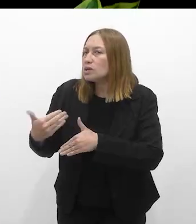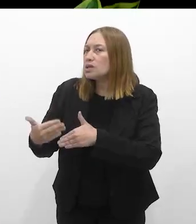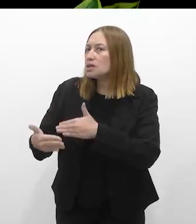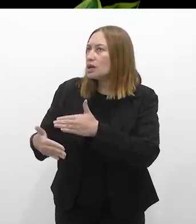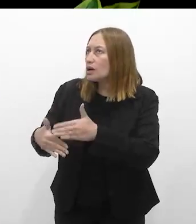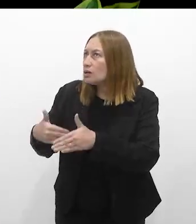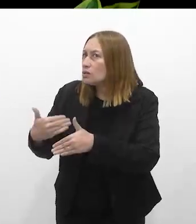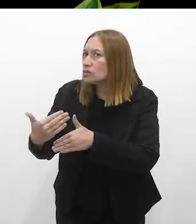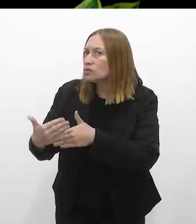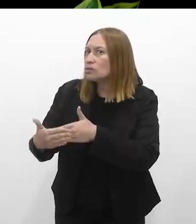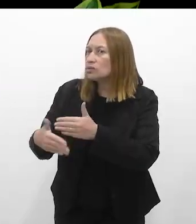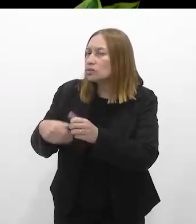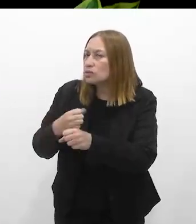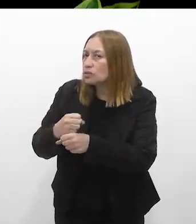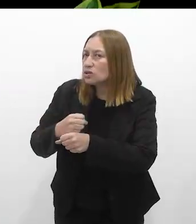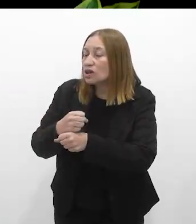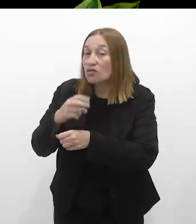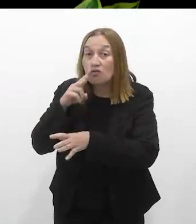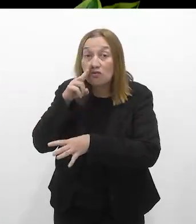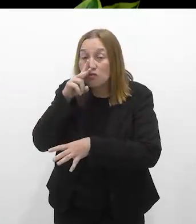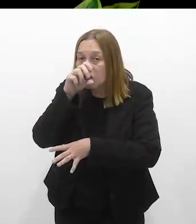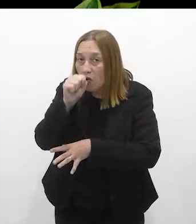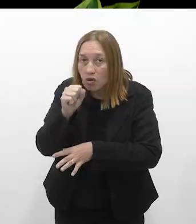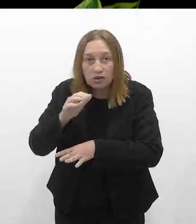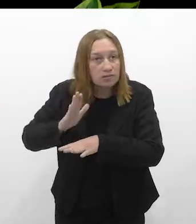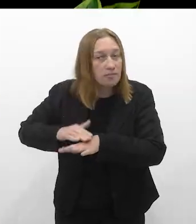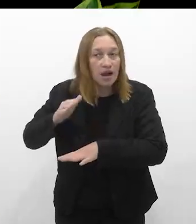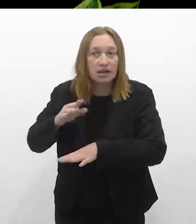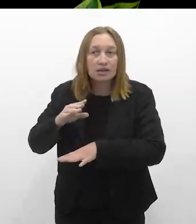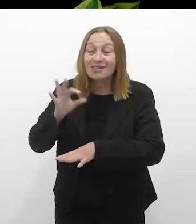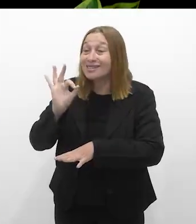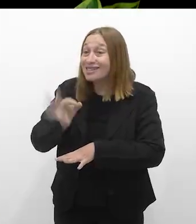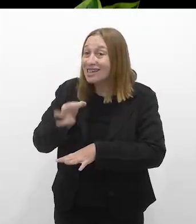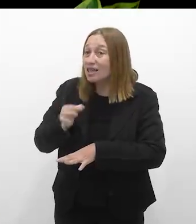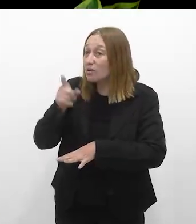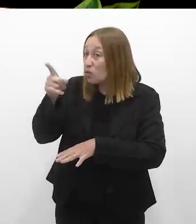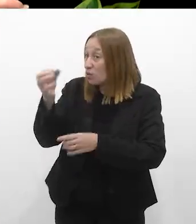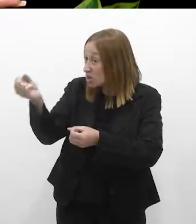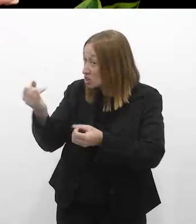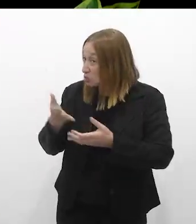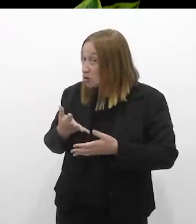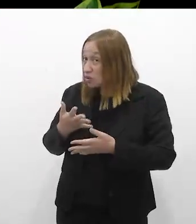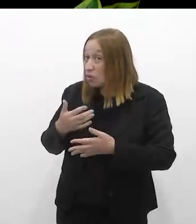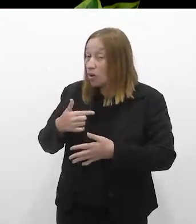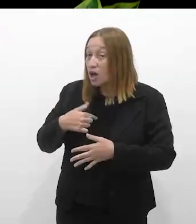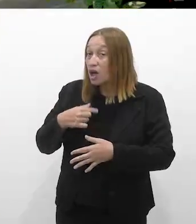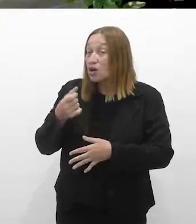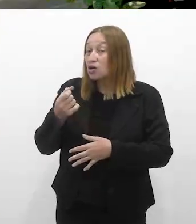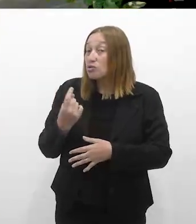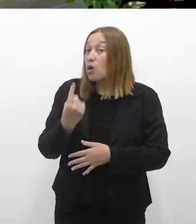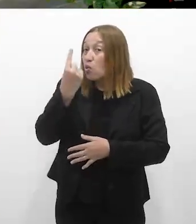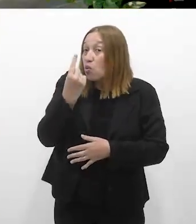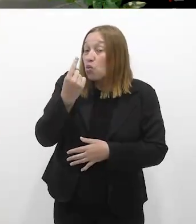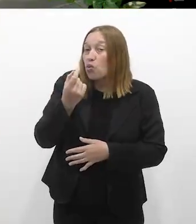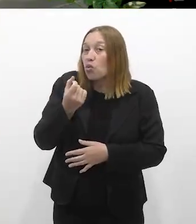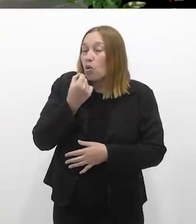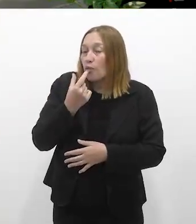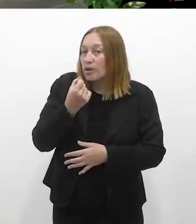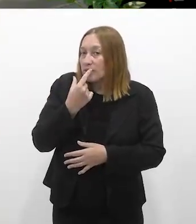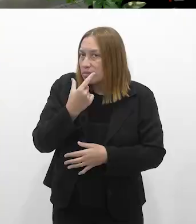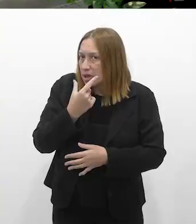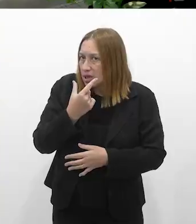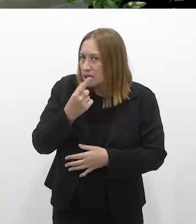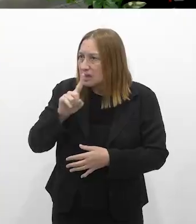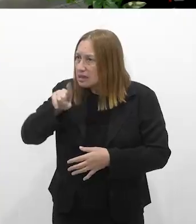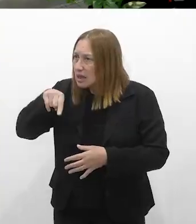dos anos, elas foram ficando muito fortes. Exatamente como ele falou. O que eu tomava um